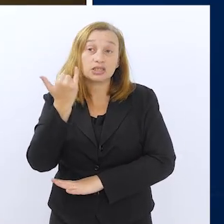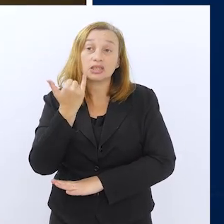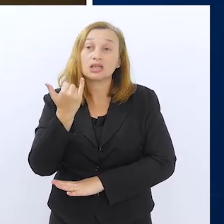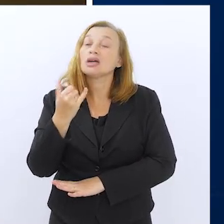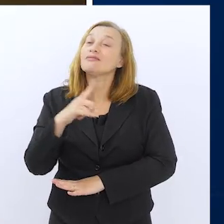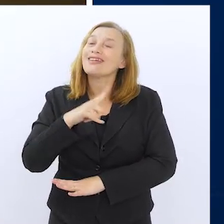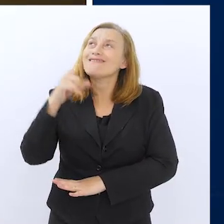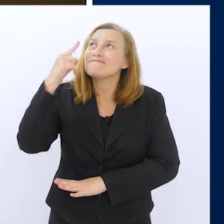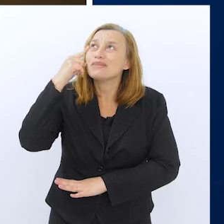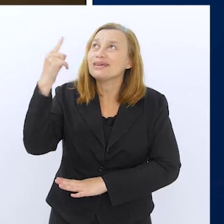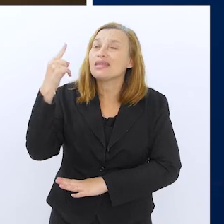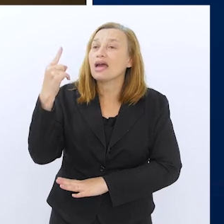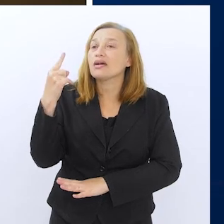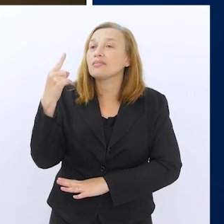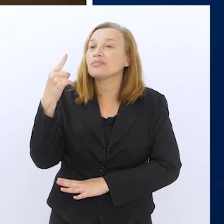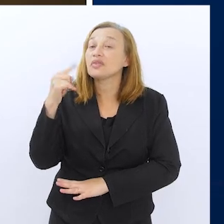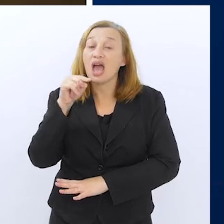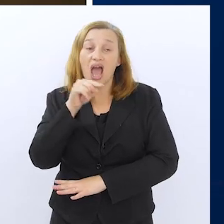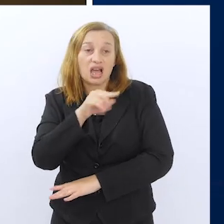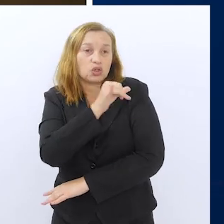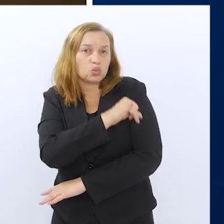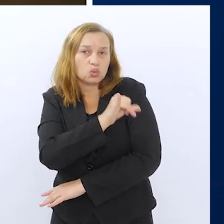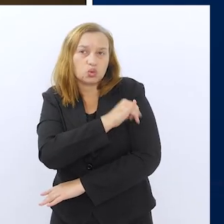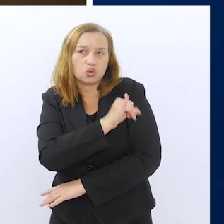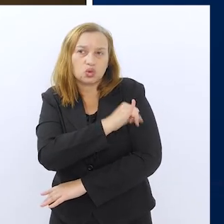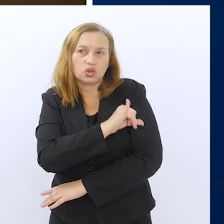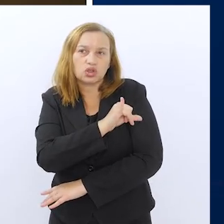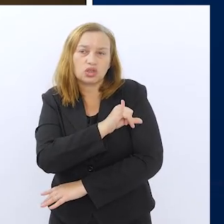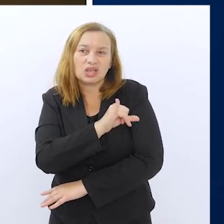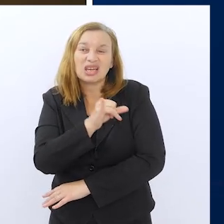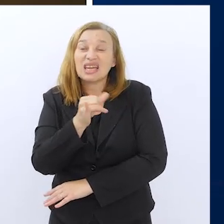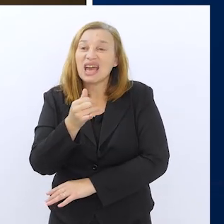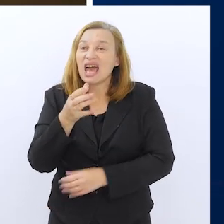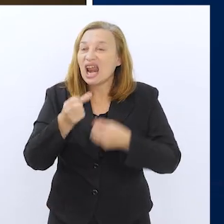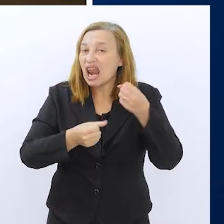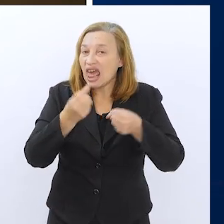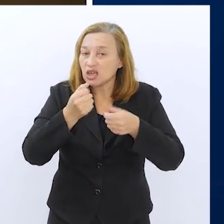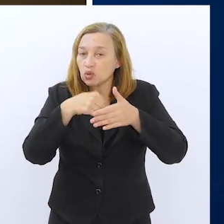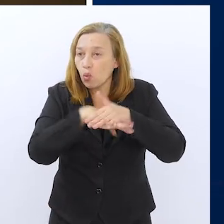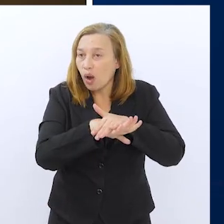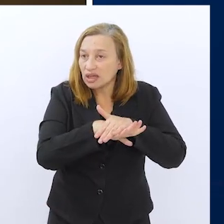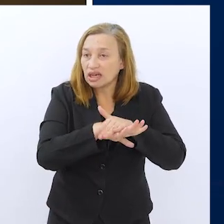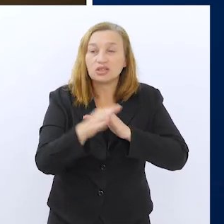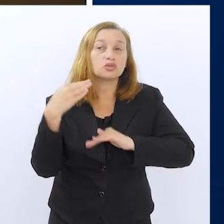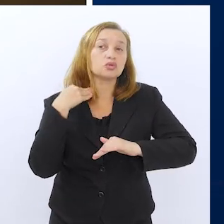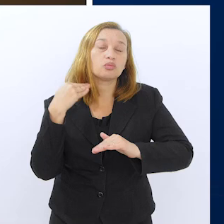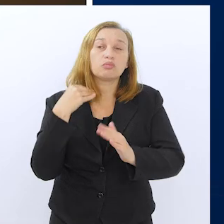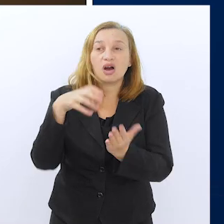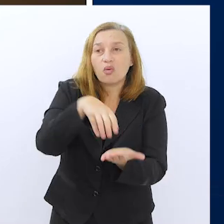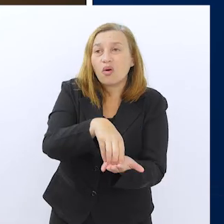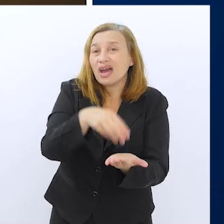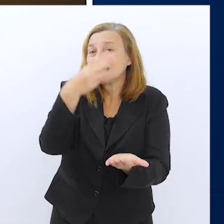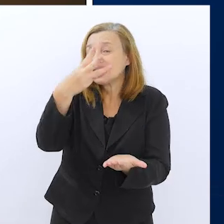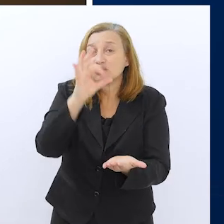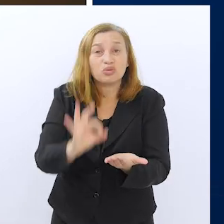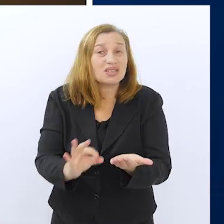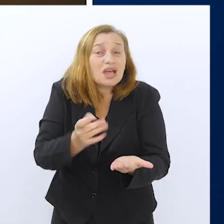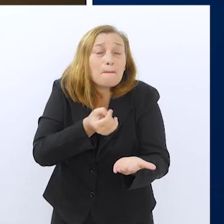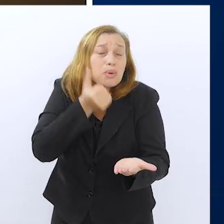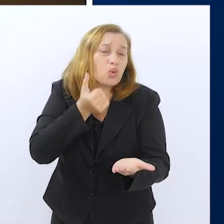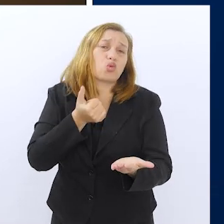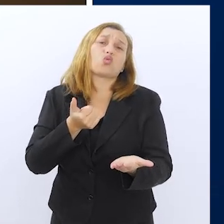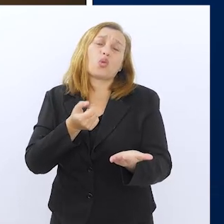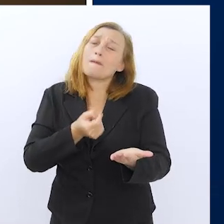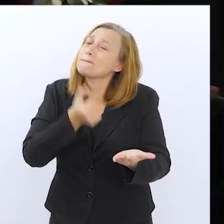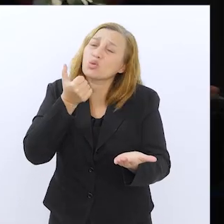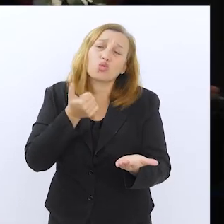super importante. Para a gente ter ideia, aqui no Rio de Janeiro, o estoque de leite materno no banco é de